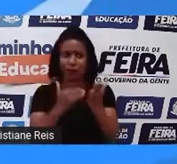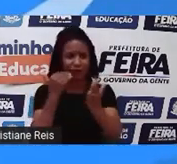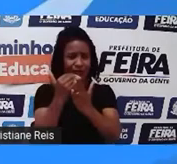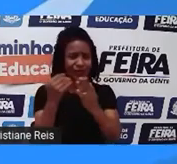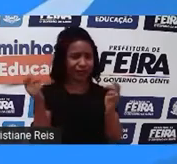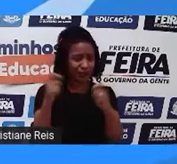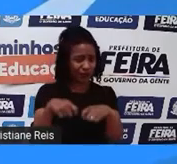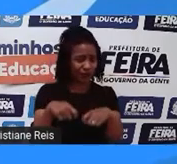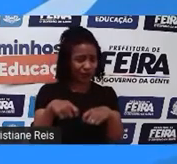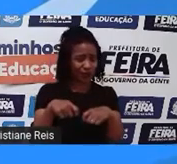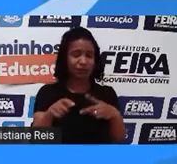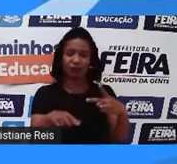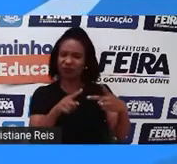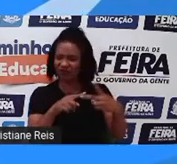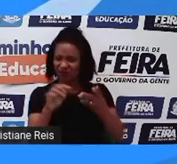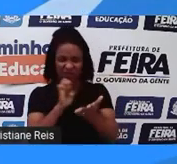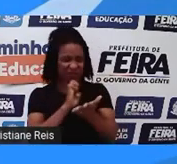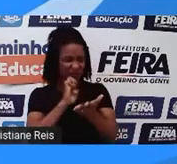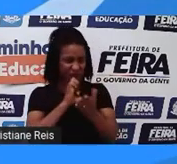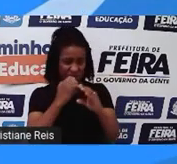Você deleta o e-mail